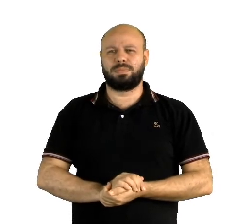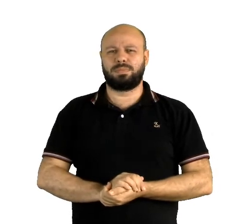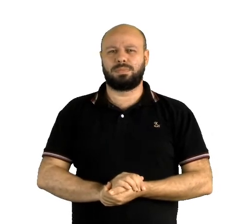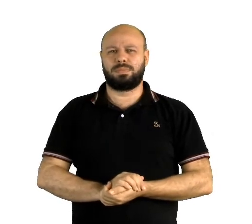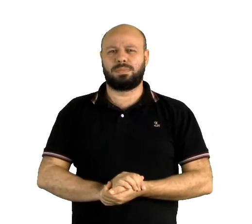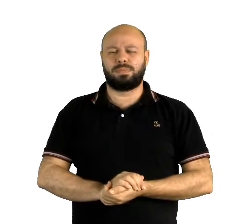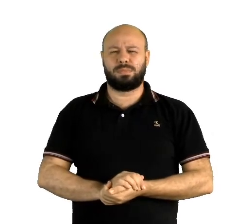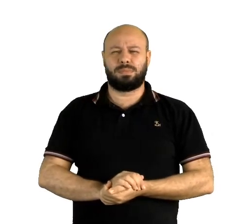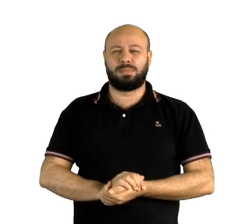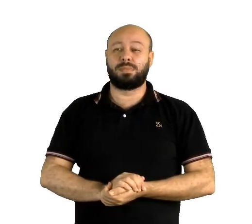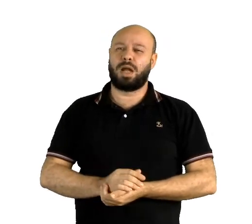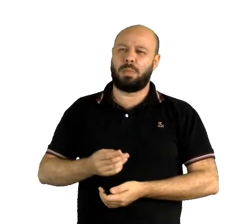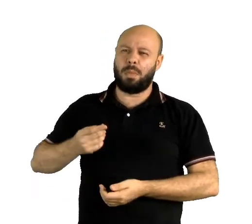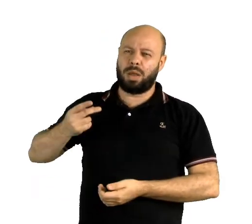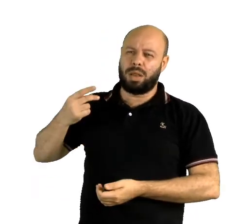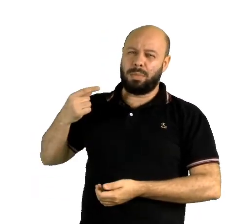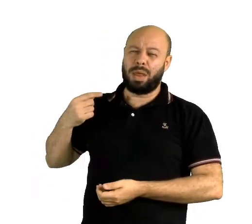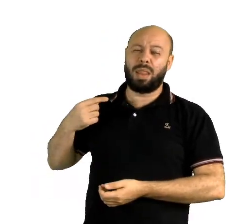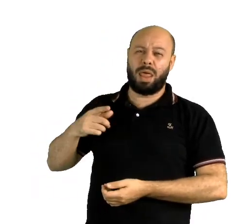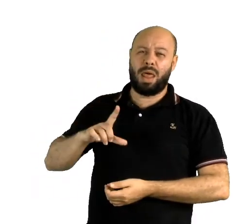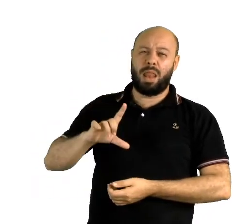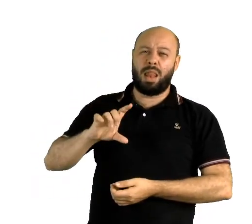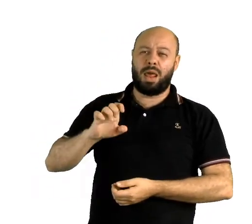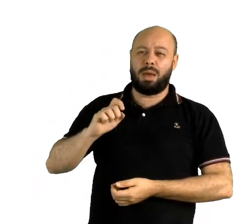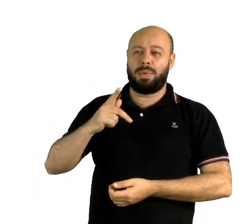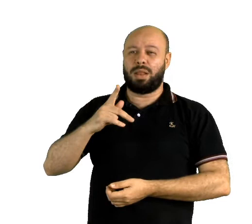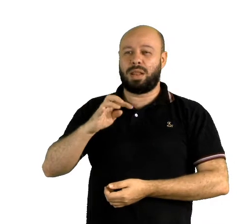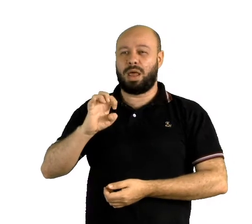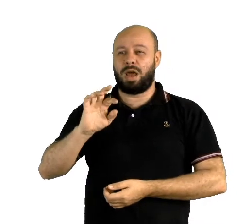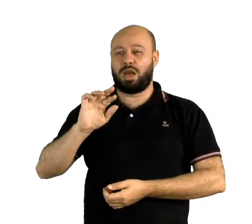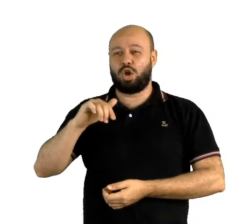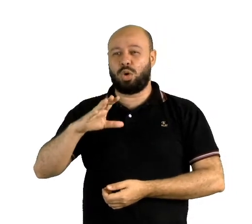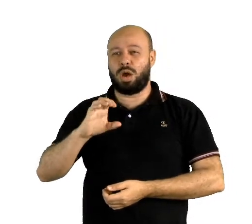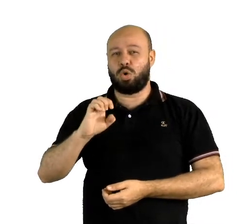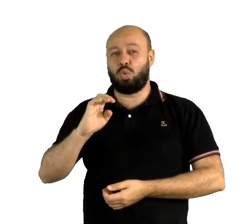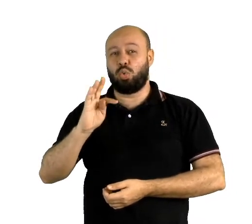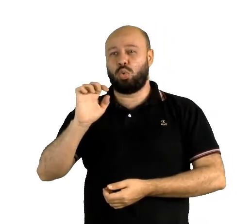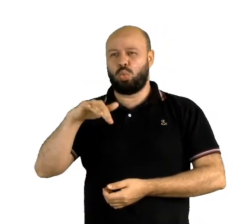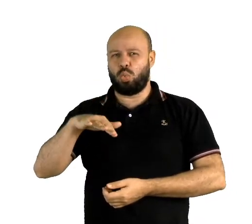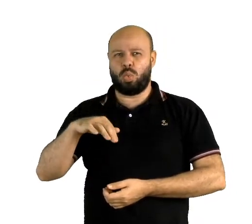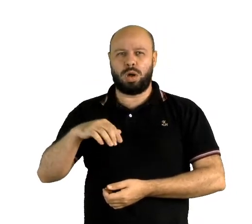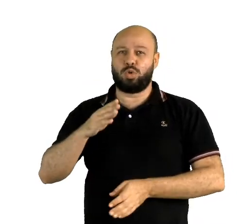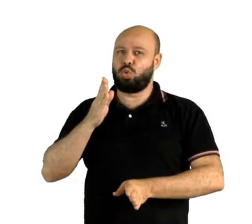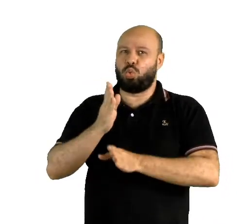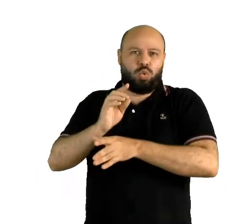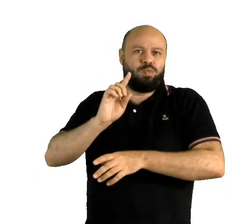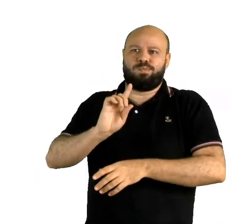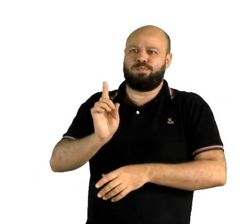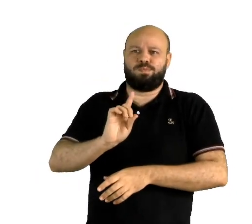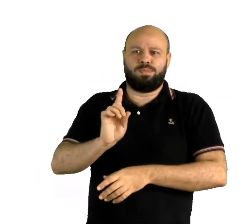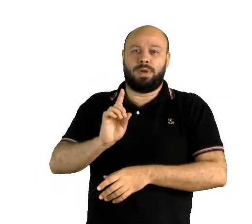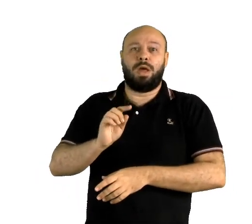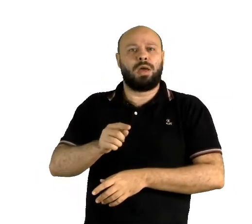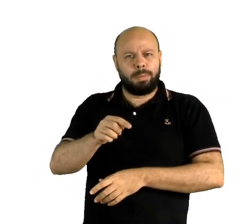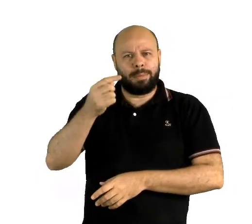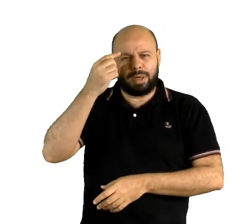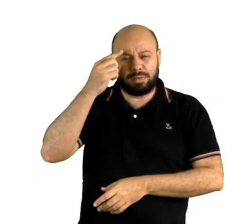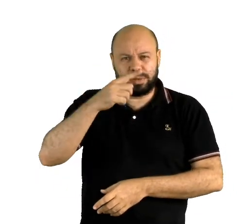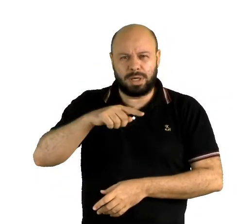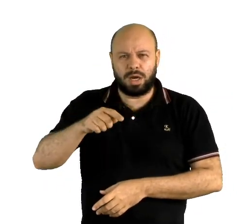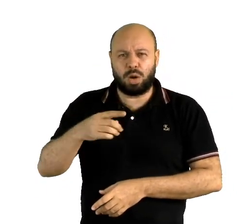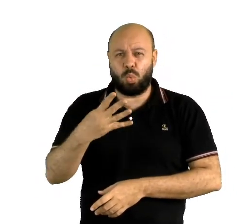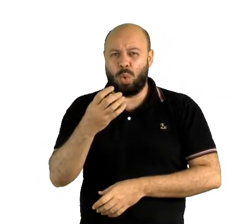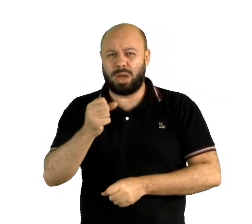Há muito tempo, a Leptagrium acutum não era encontrada. Imagine você que por